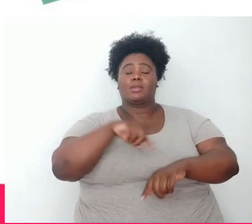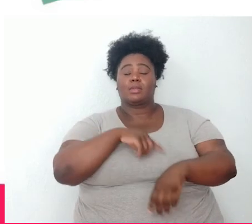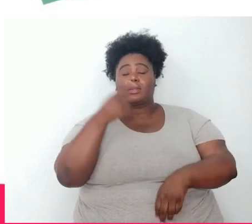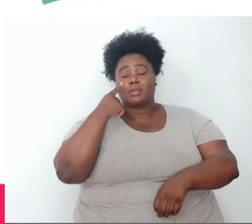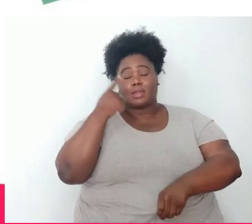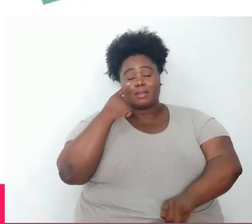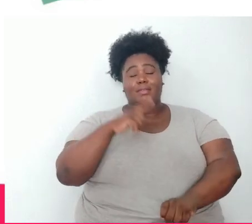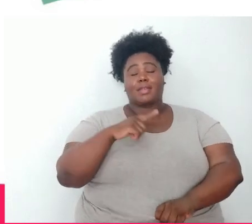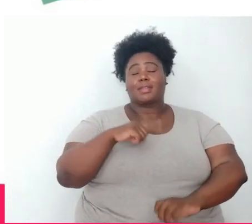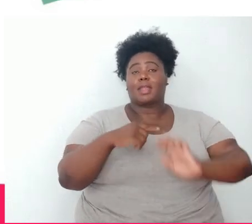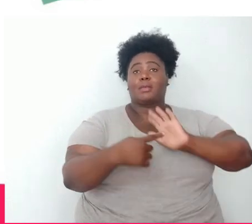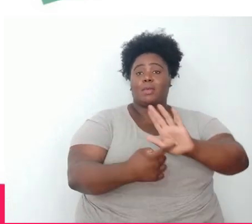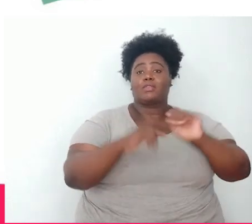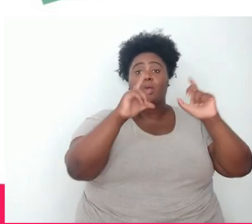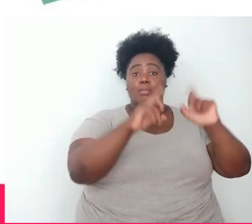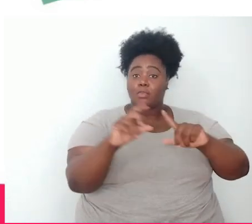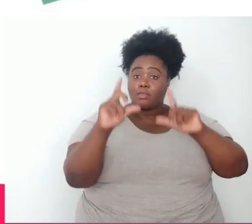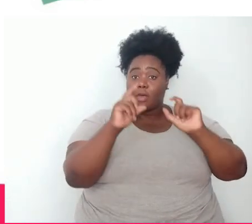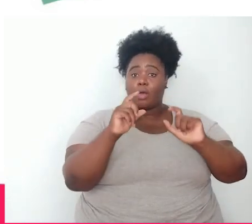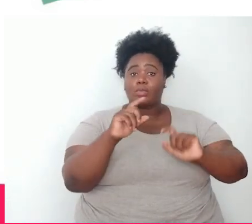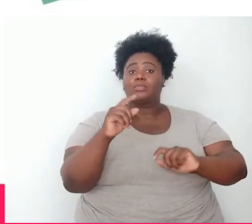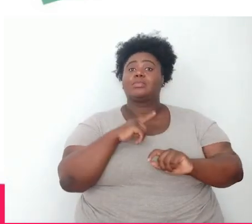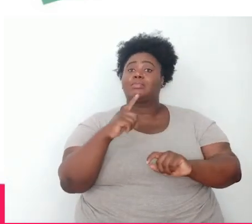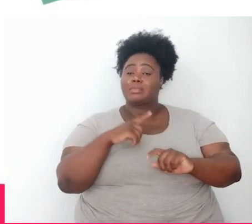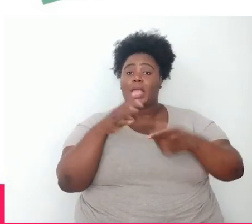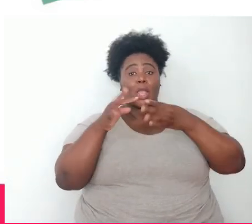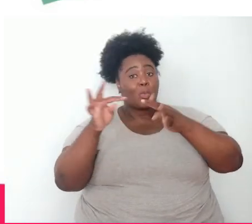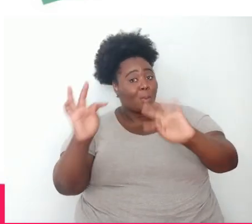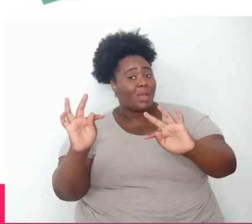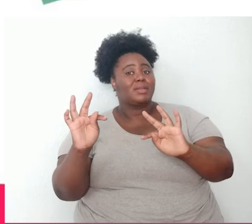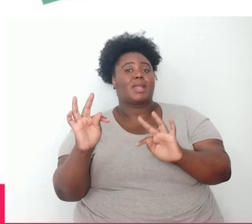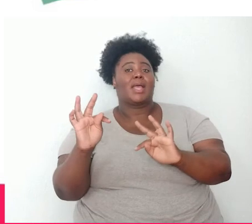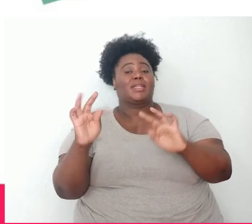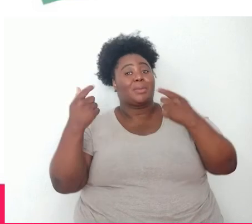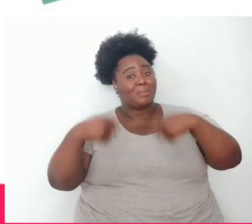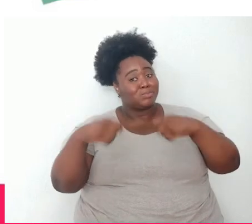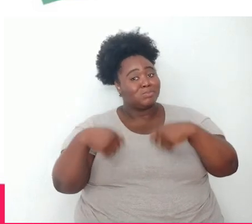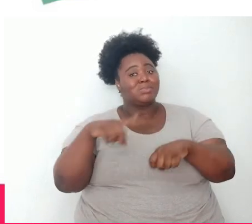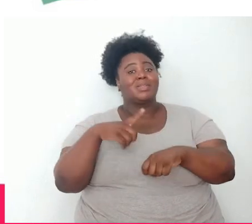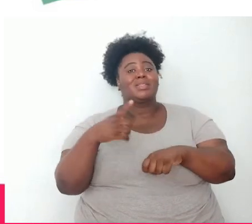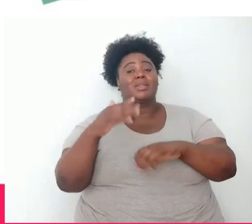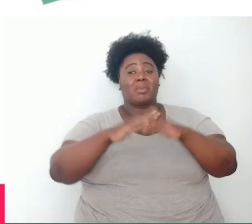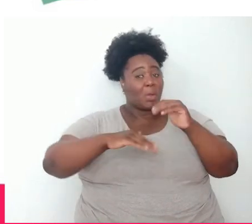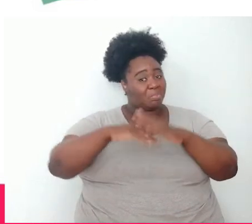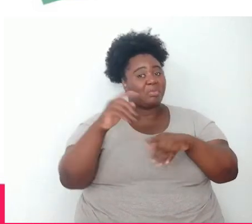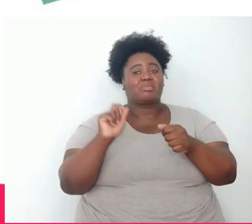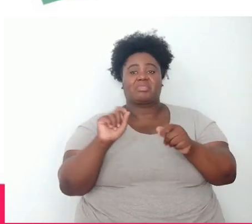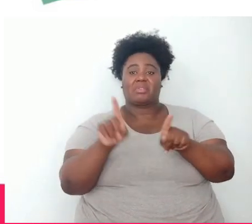está vendo de vídeo performance, de foto performance, exigem uma técnica, exigem o despendimento